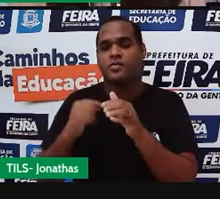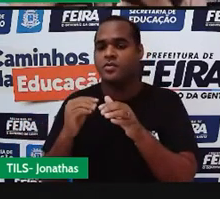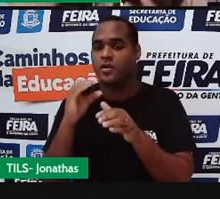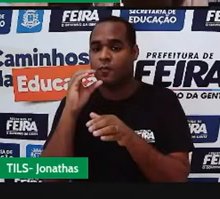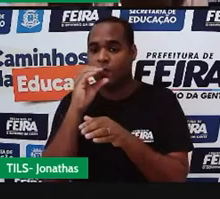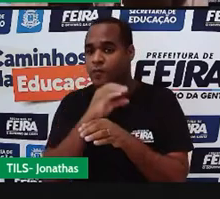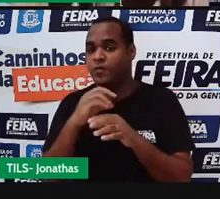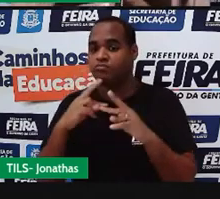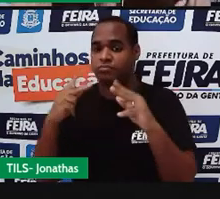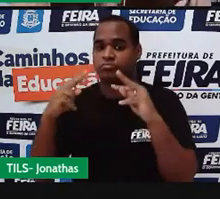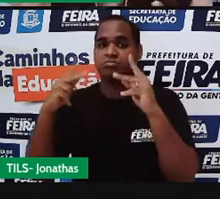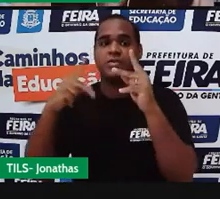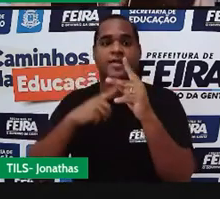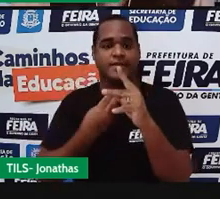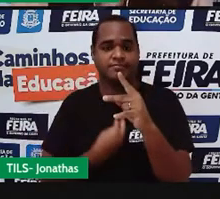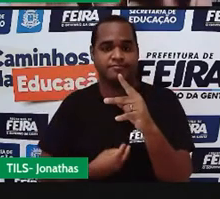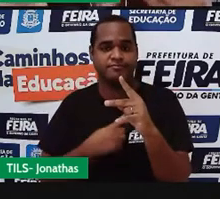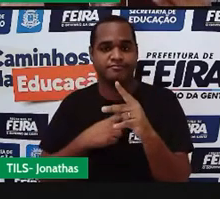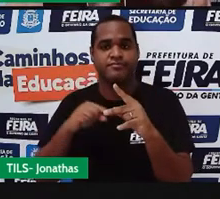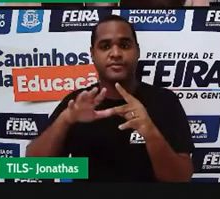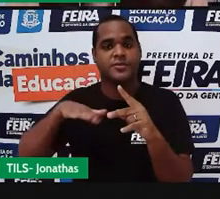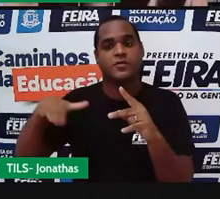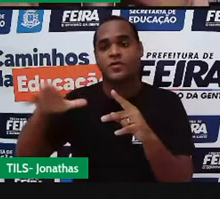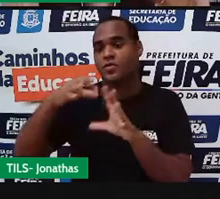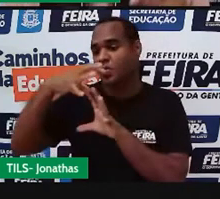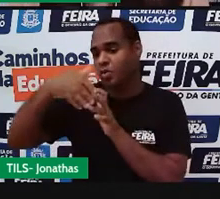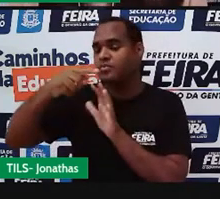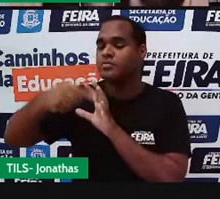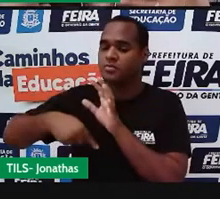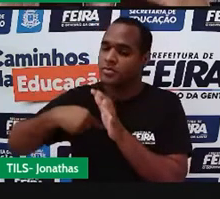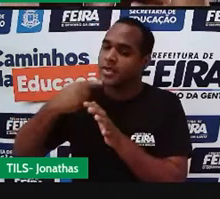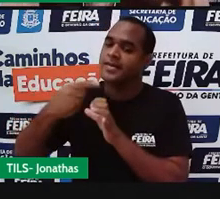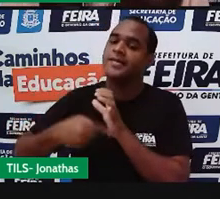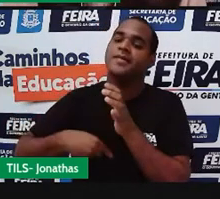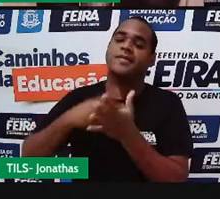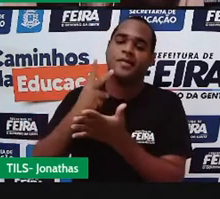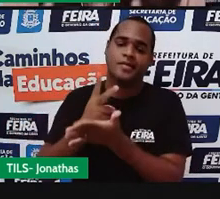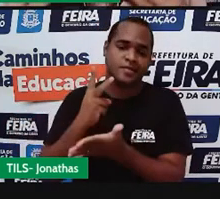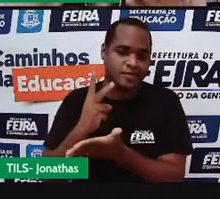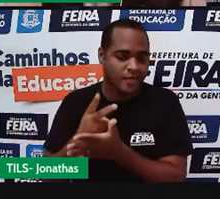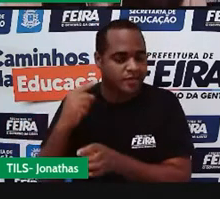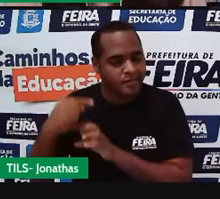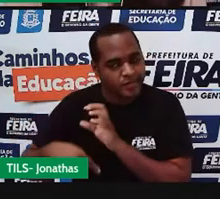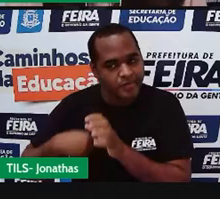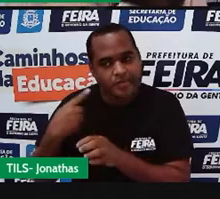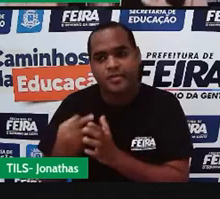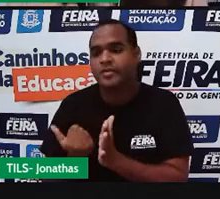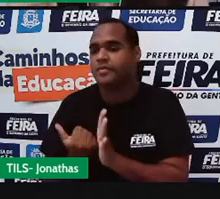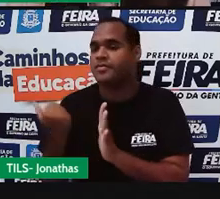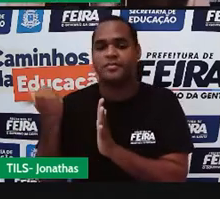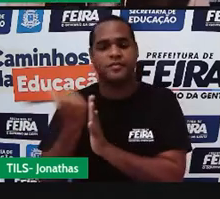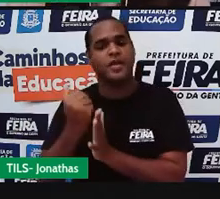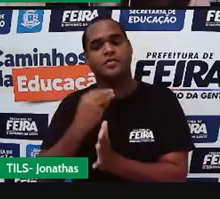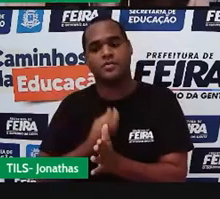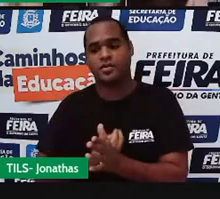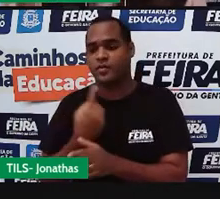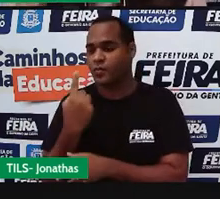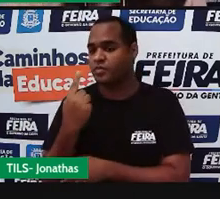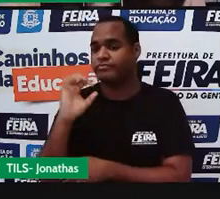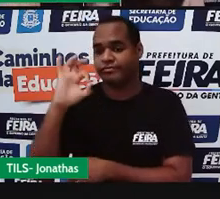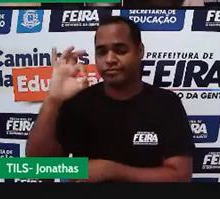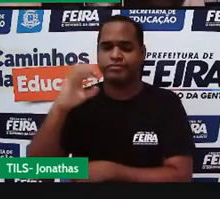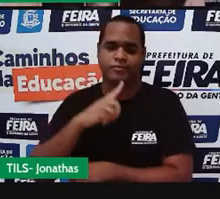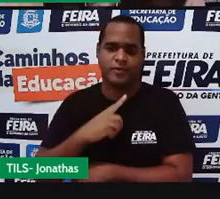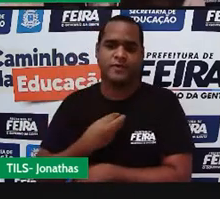é o aumento da temperatura média no planeta cada ano que passa a temperatura vai aumentando estima-se que pelo menos um grau